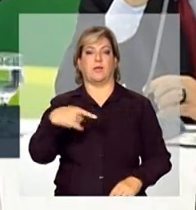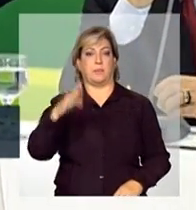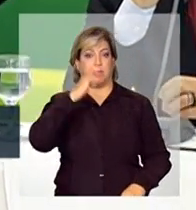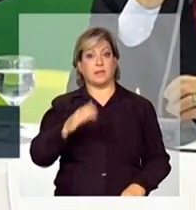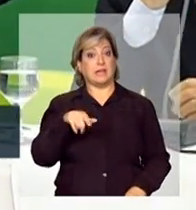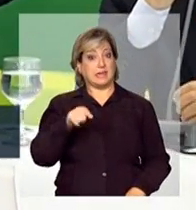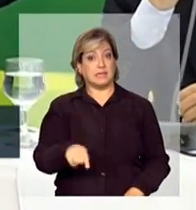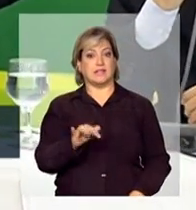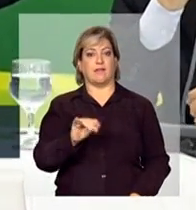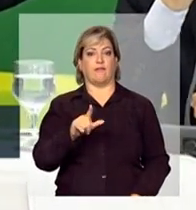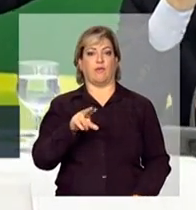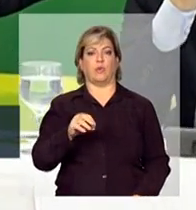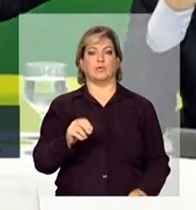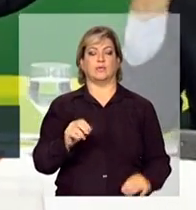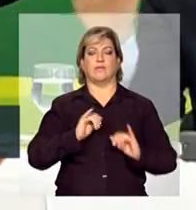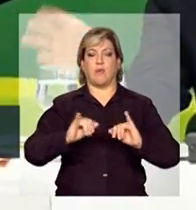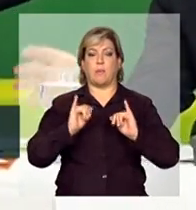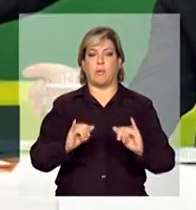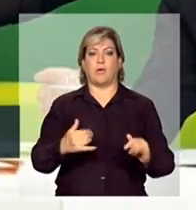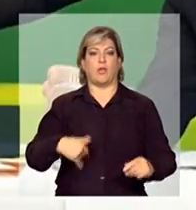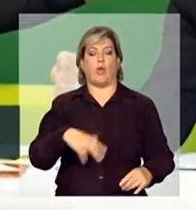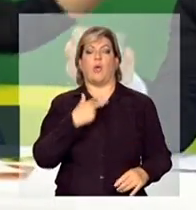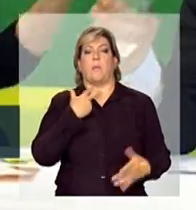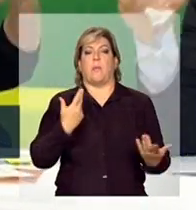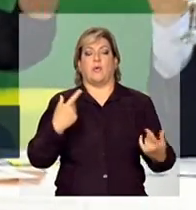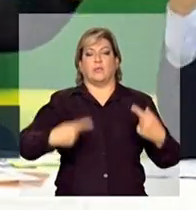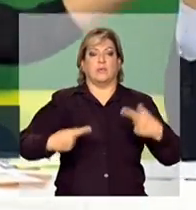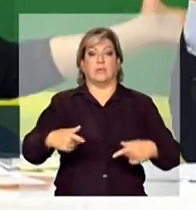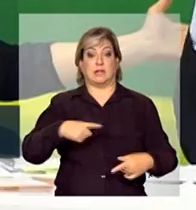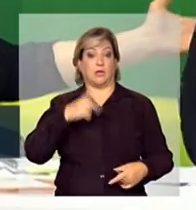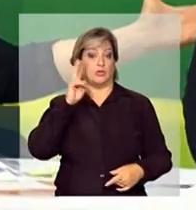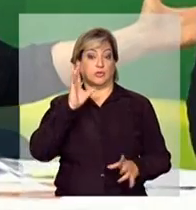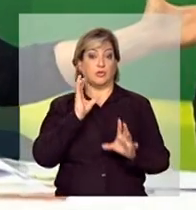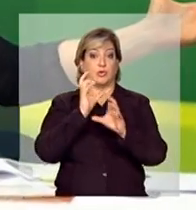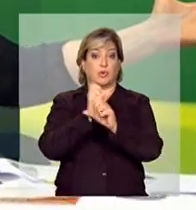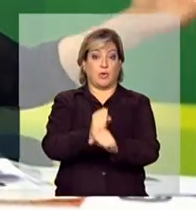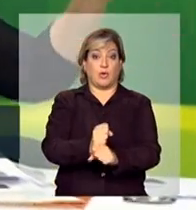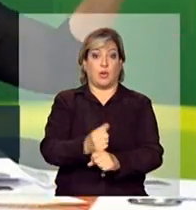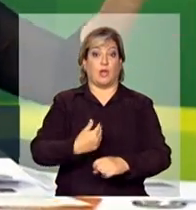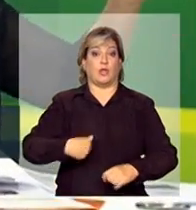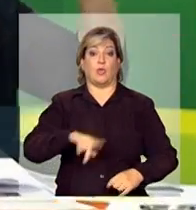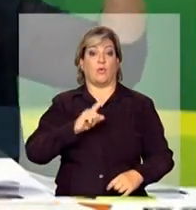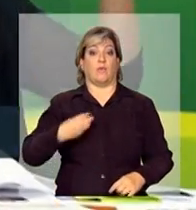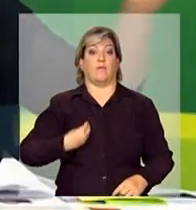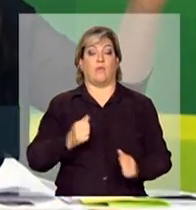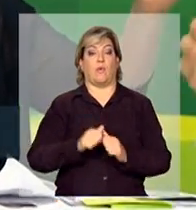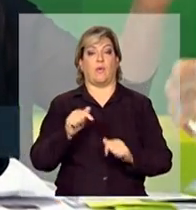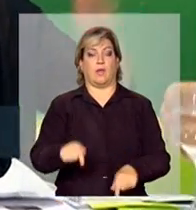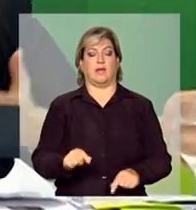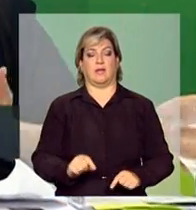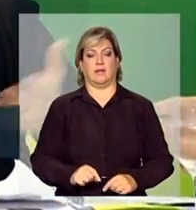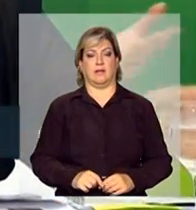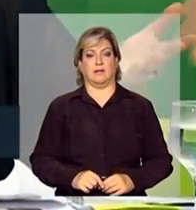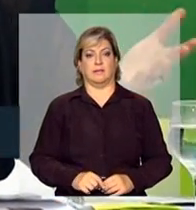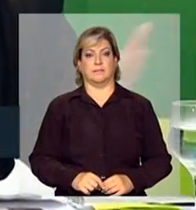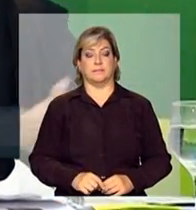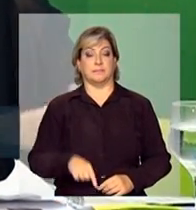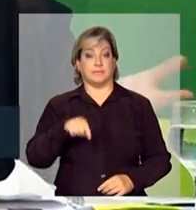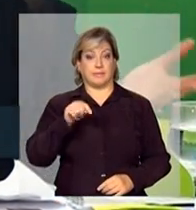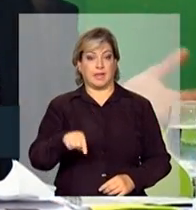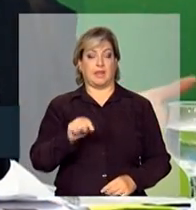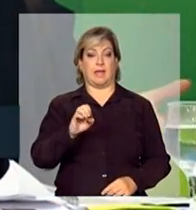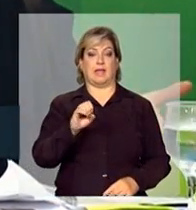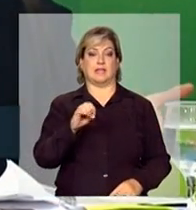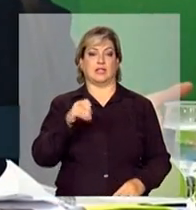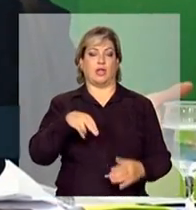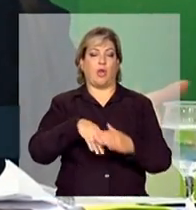né Nós não temos como discutir com uma história que aliás nós não partilhamos dela é contra né esse estoque